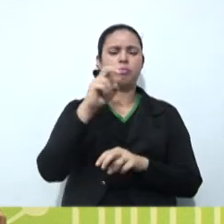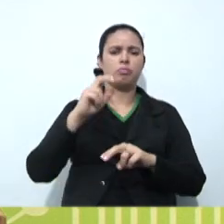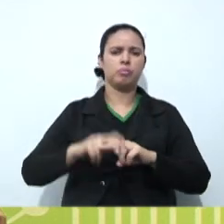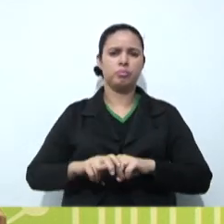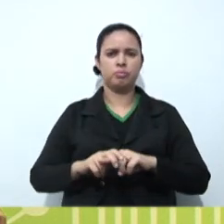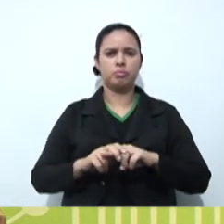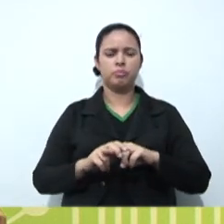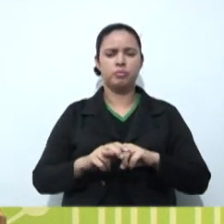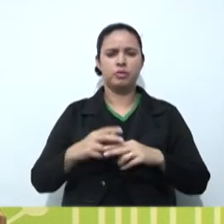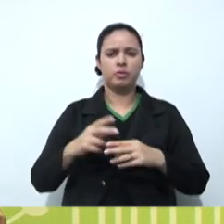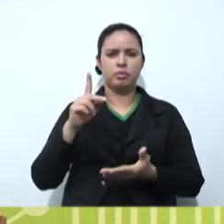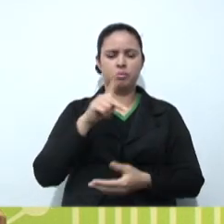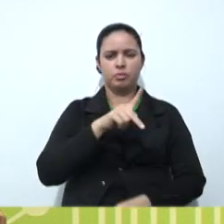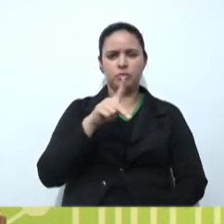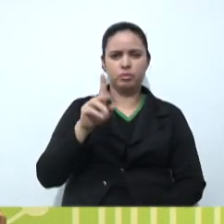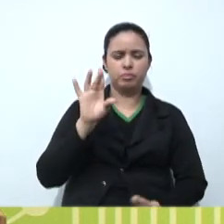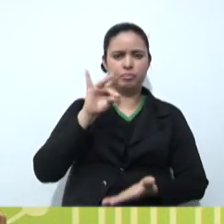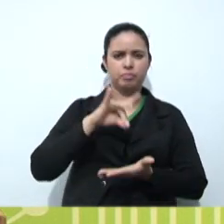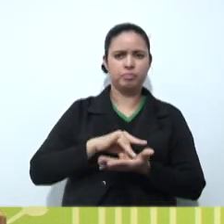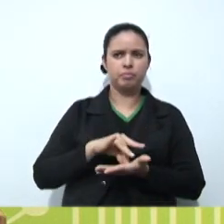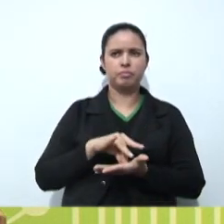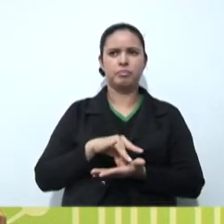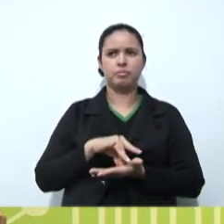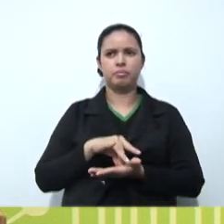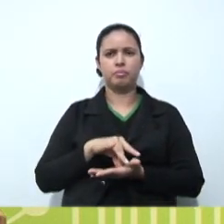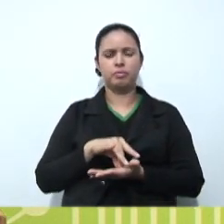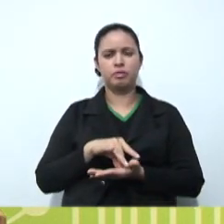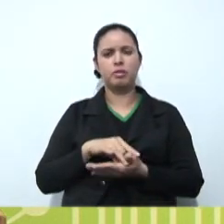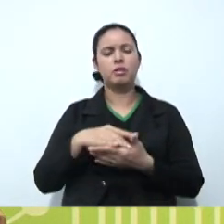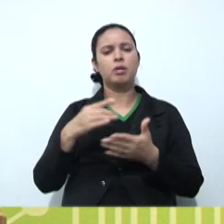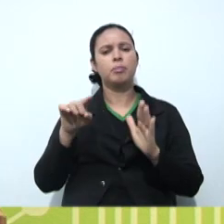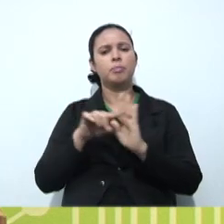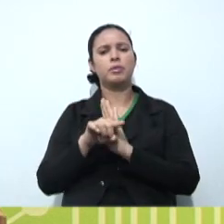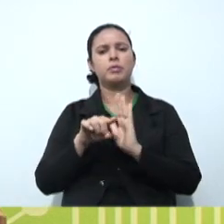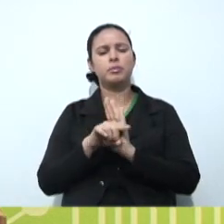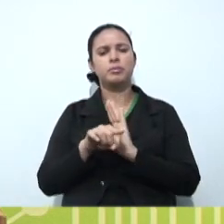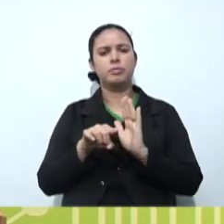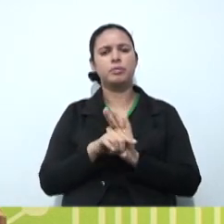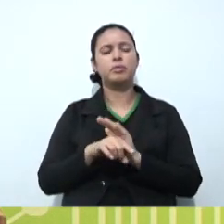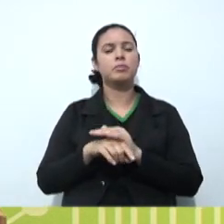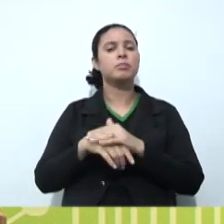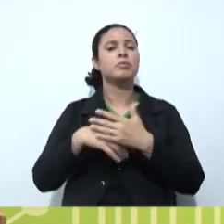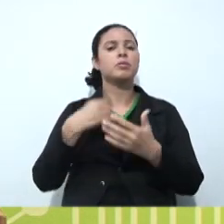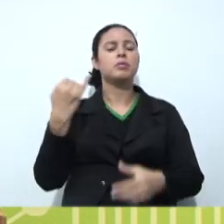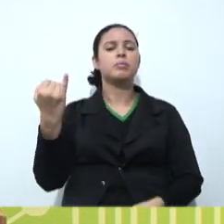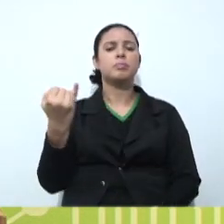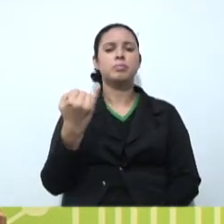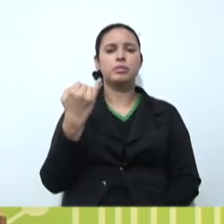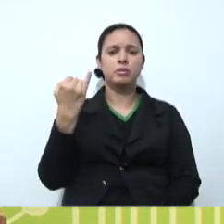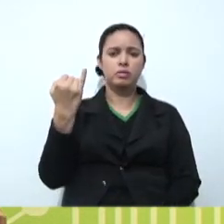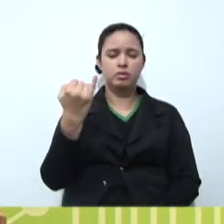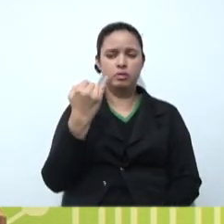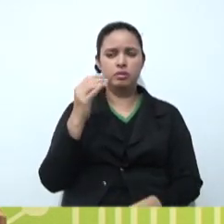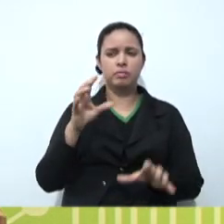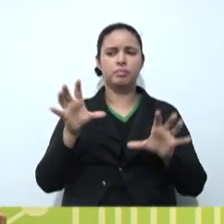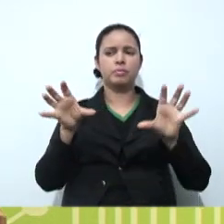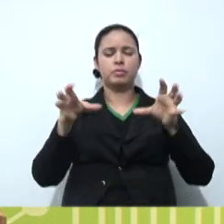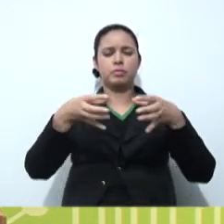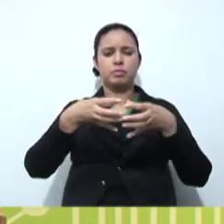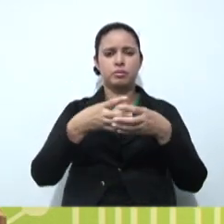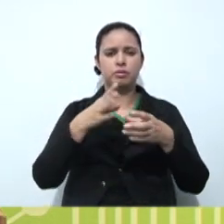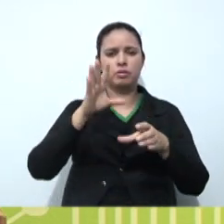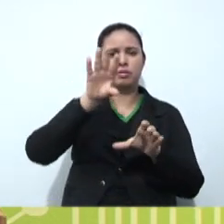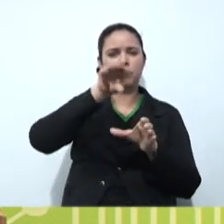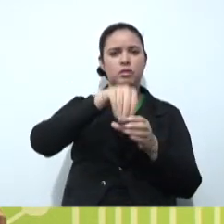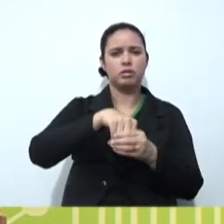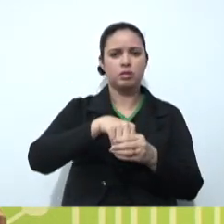professor presencial, pode instigar isso aí também. Questione aos alunos qual é a importância de uma comissão interna de prevenção